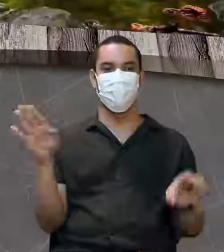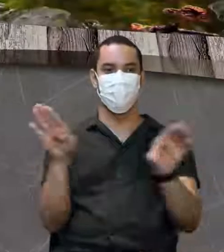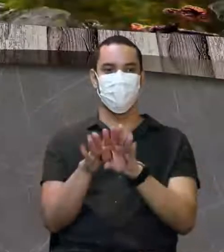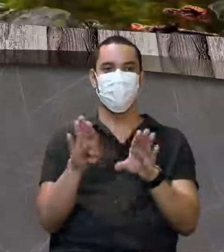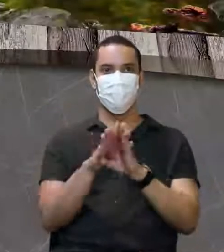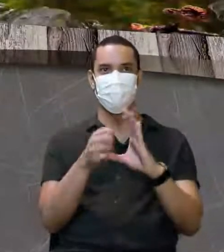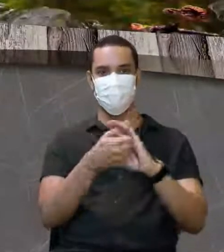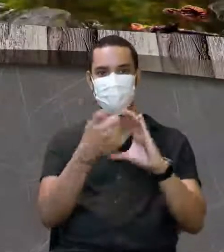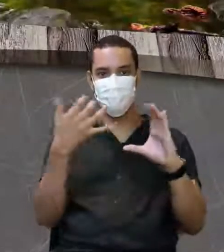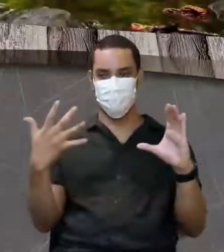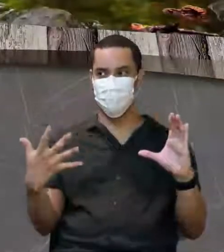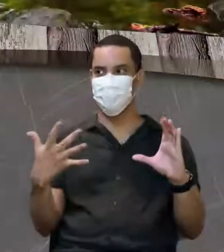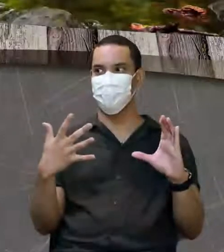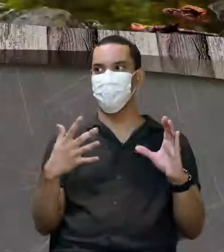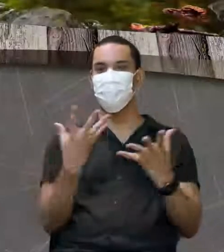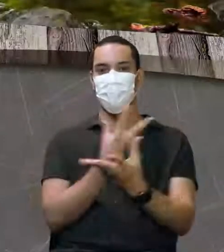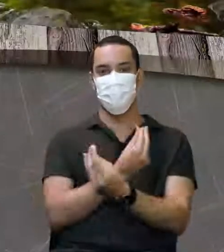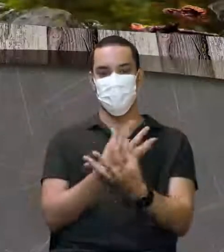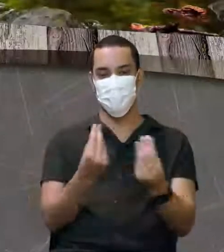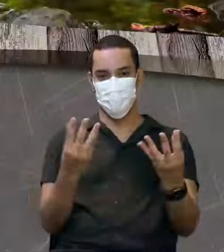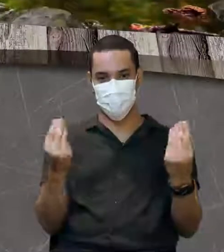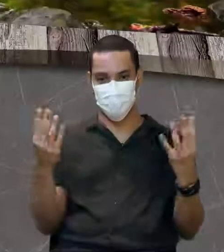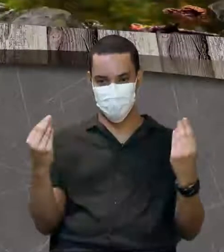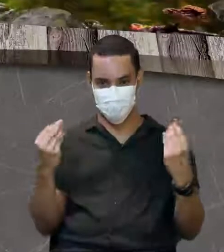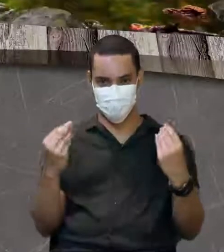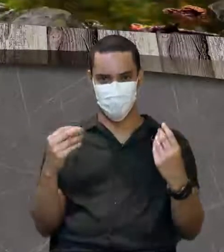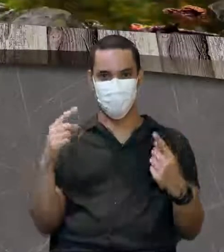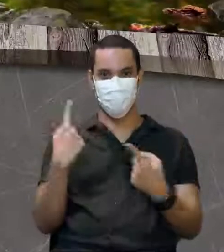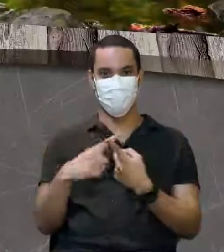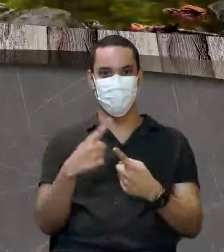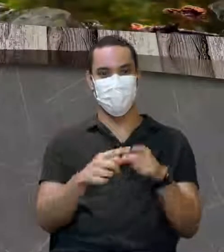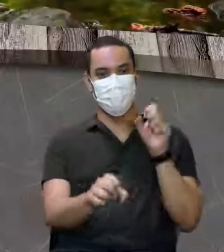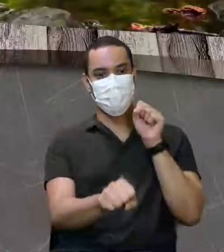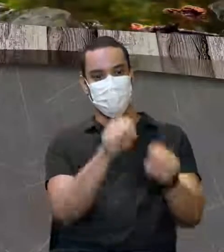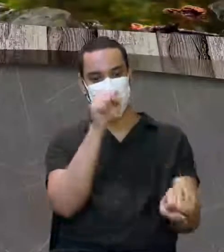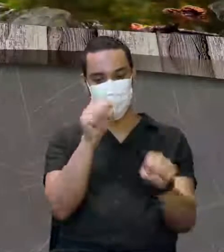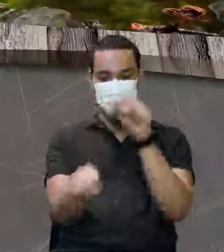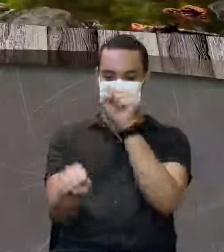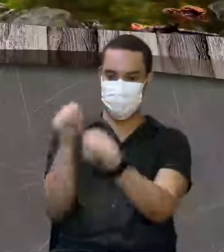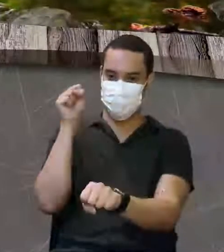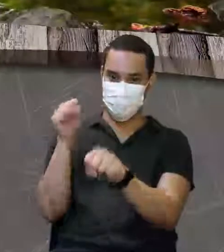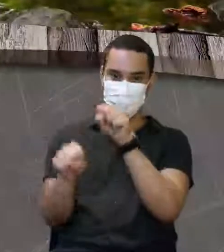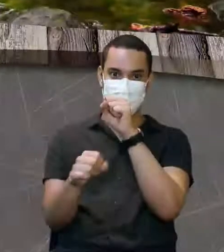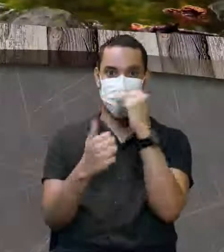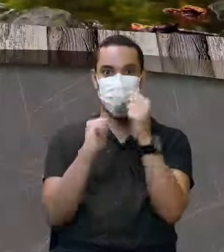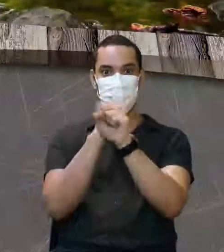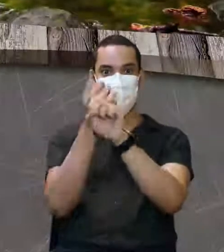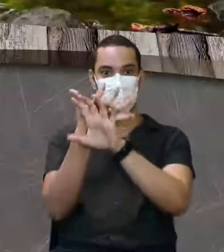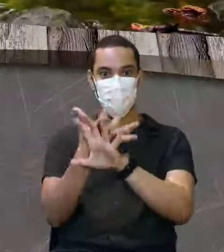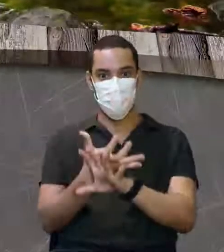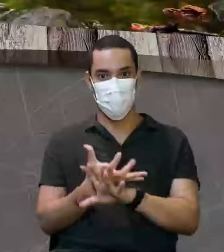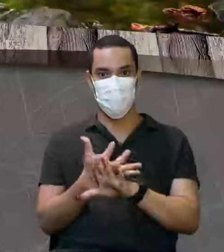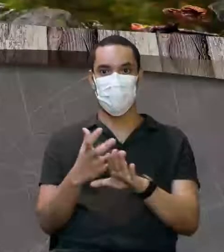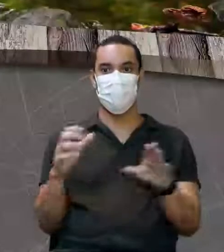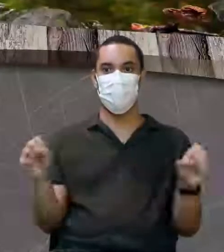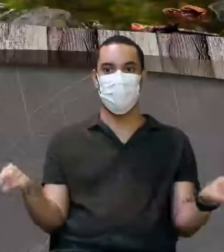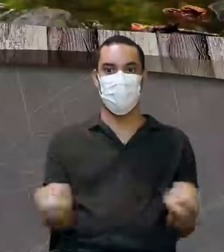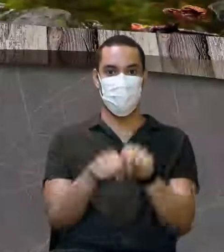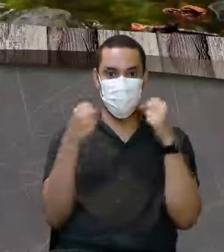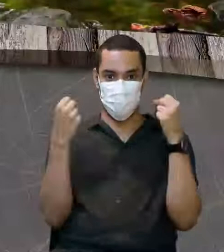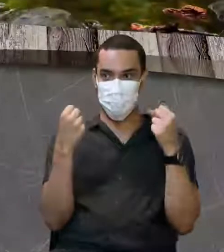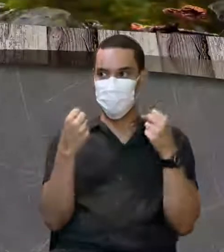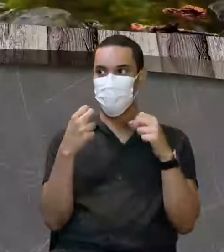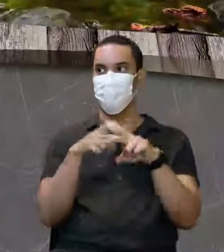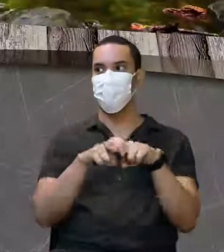capturados por grandes predadores, que estraçalhavam seus ossos partiam, quebravam seus ossos.